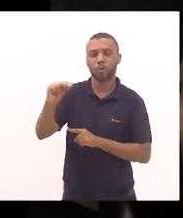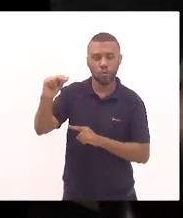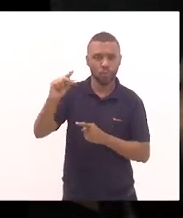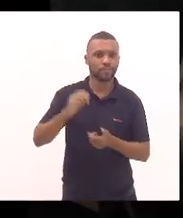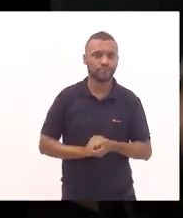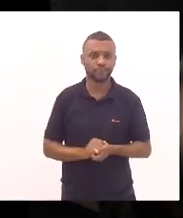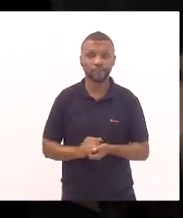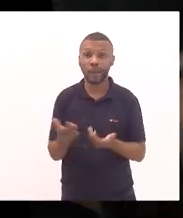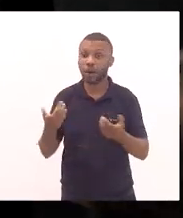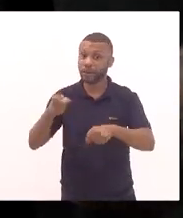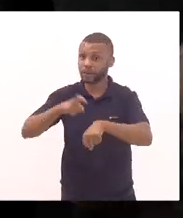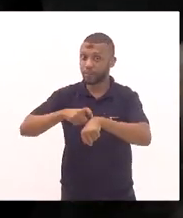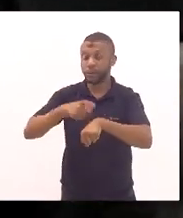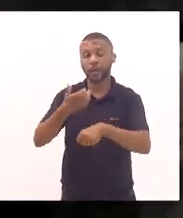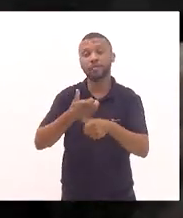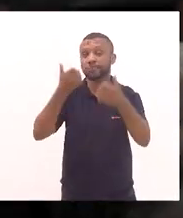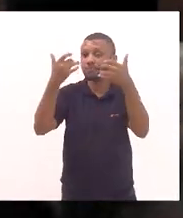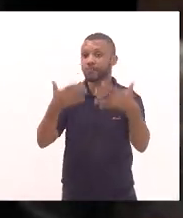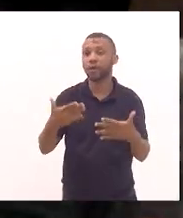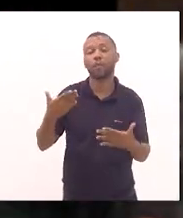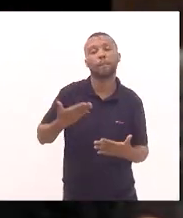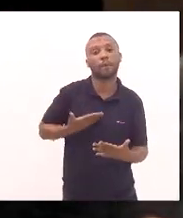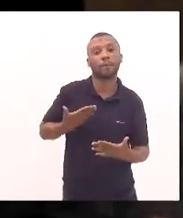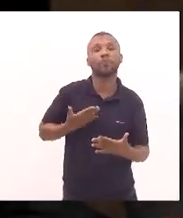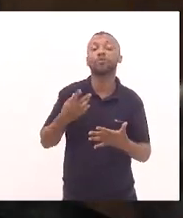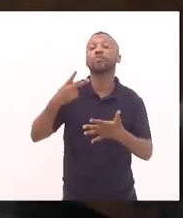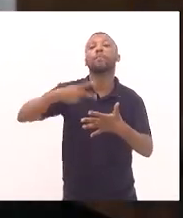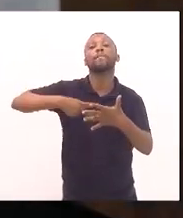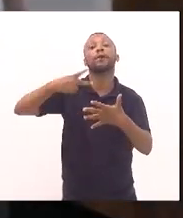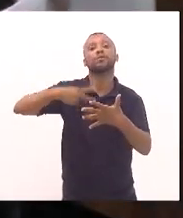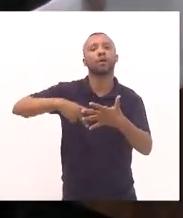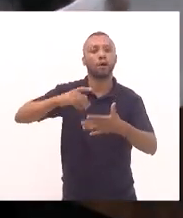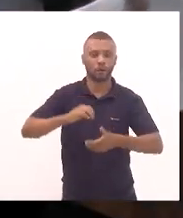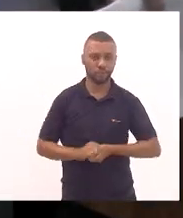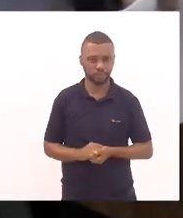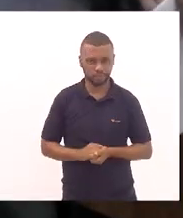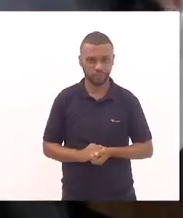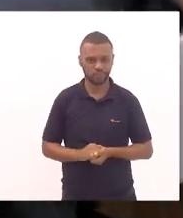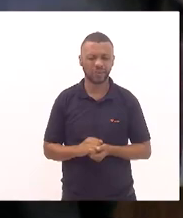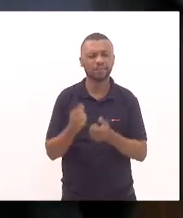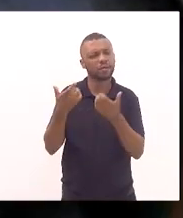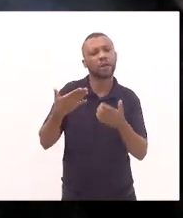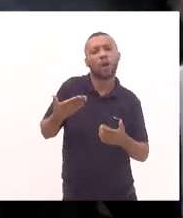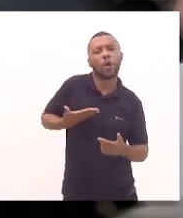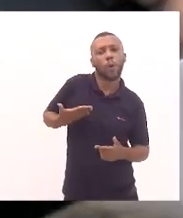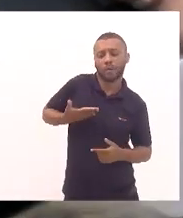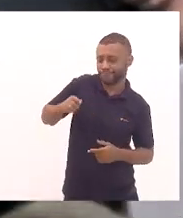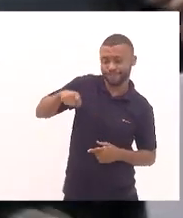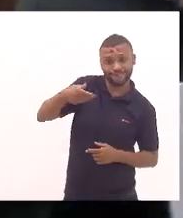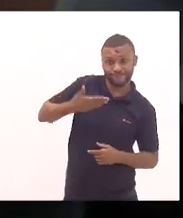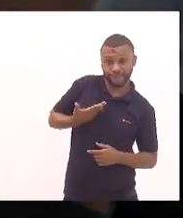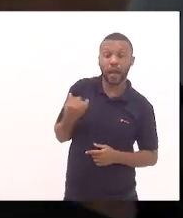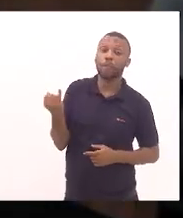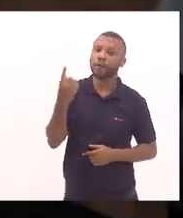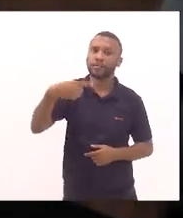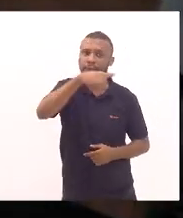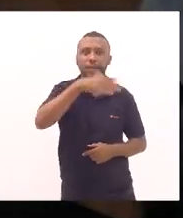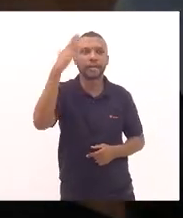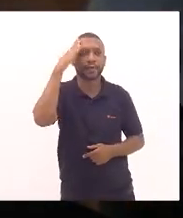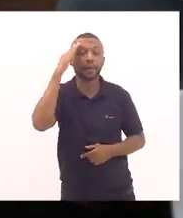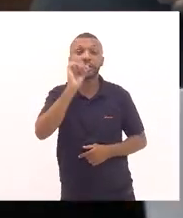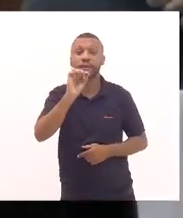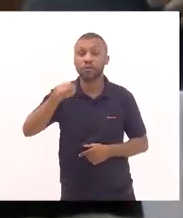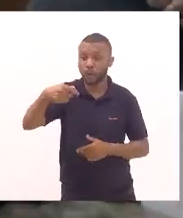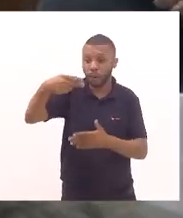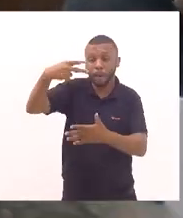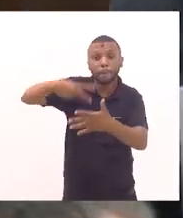eu quero falar aqui com os meus companheiros do PSOL. Eu falo companheiros, é importante que a Polícia Civil saiba, que o